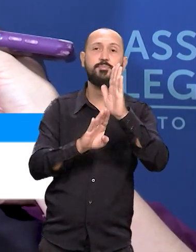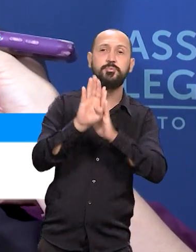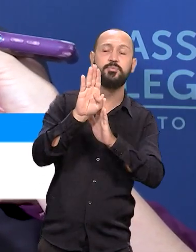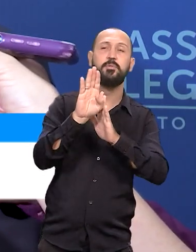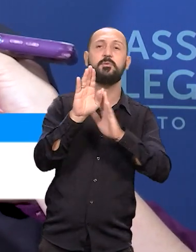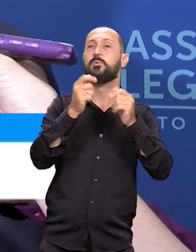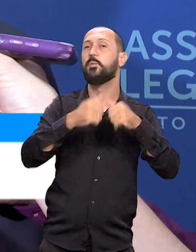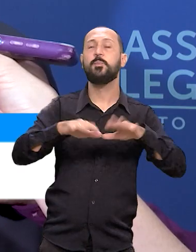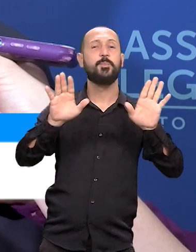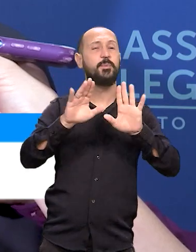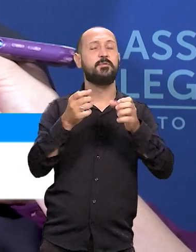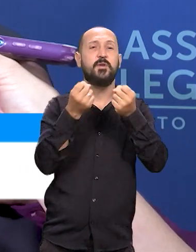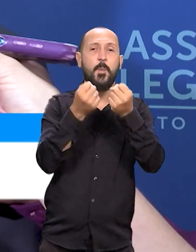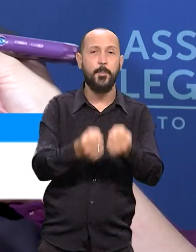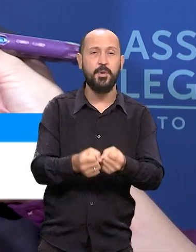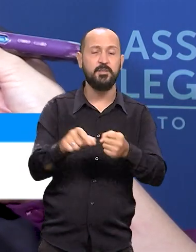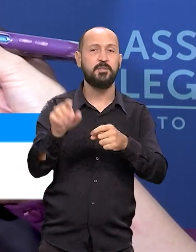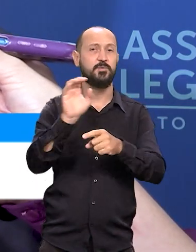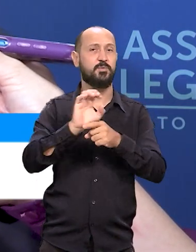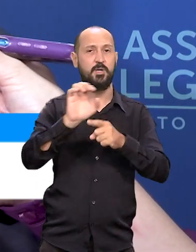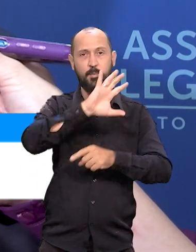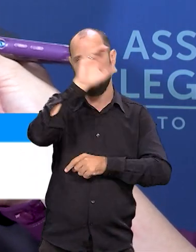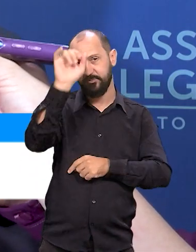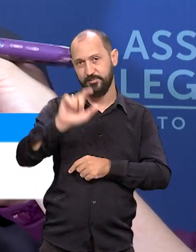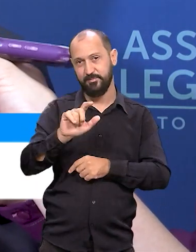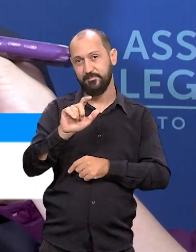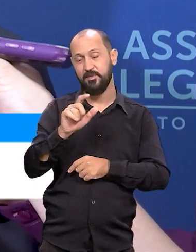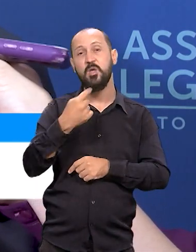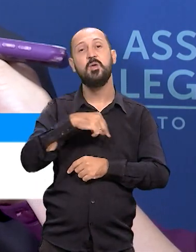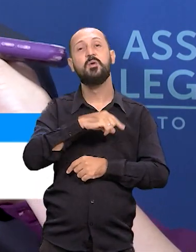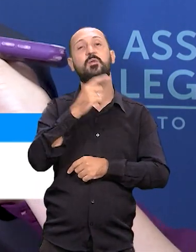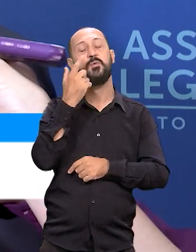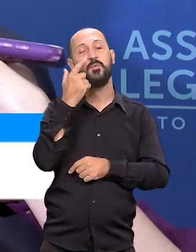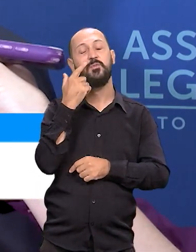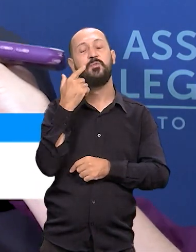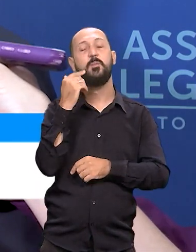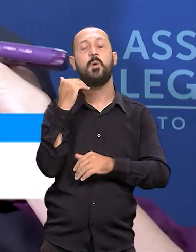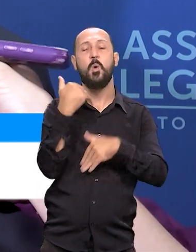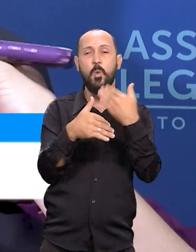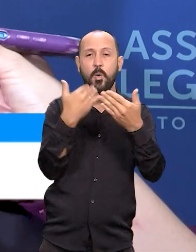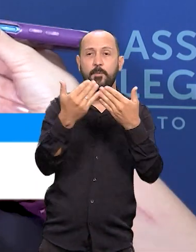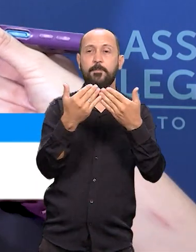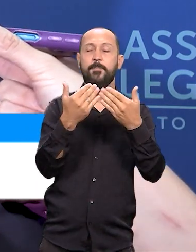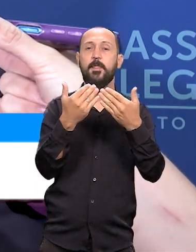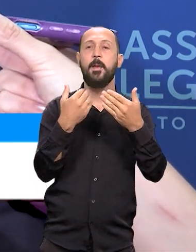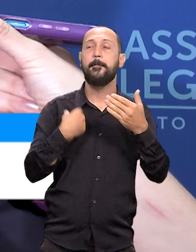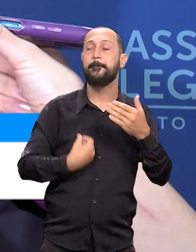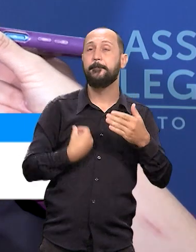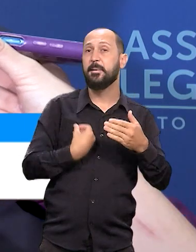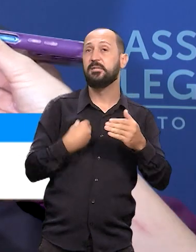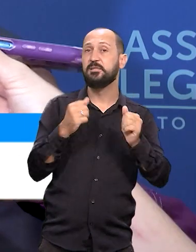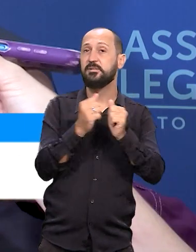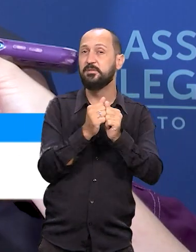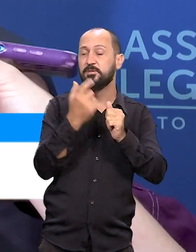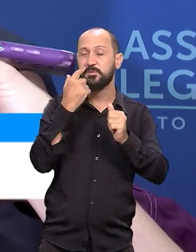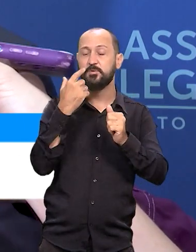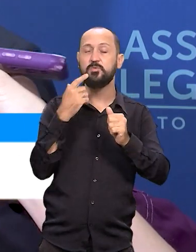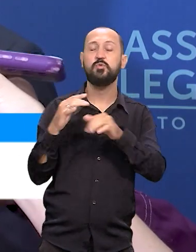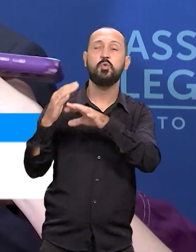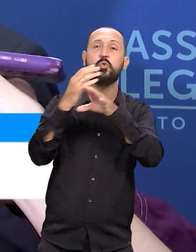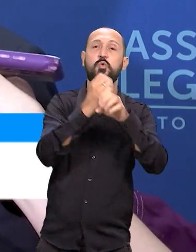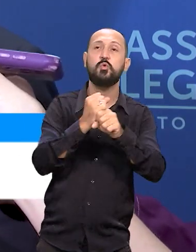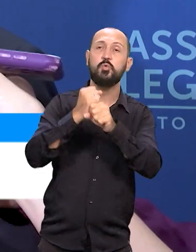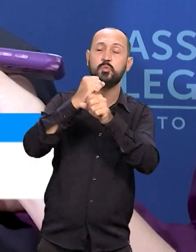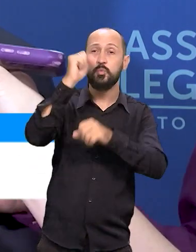necessário aumentar a alíquota, não é necessário aumentar a carga tributária no estado do Mato Grosso do Sul, e nós vamos crescer, aumentar a nossa participação